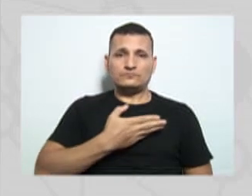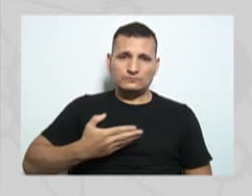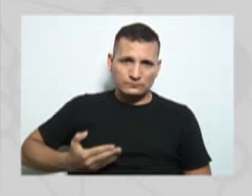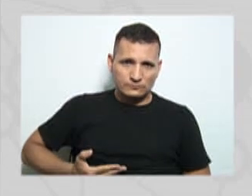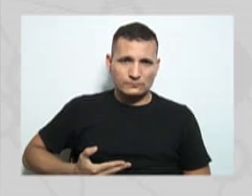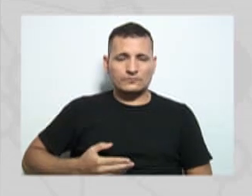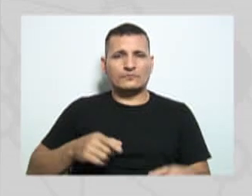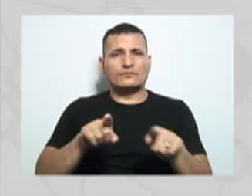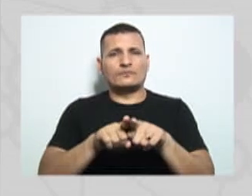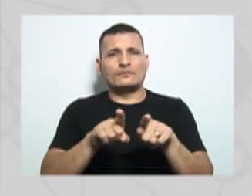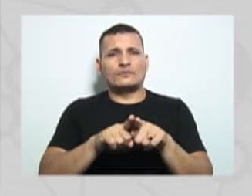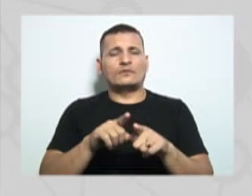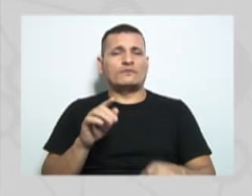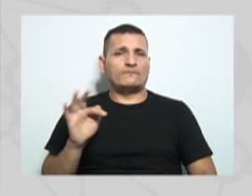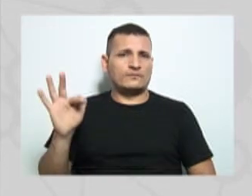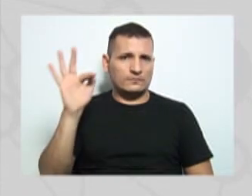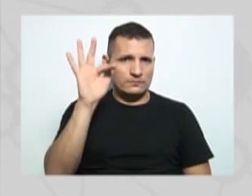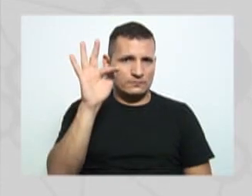Distrito Federal.